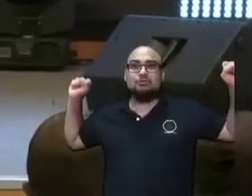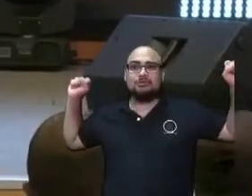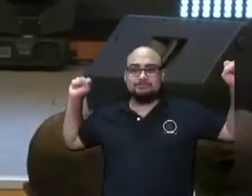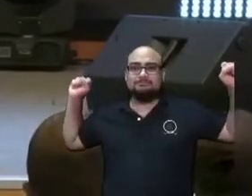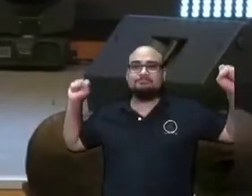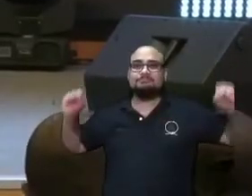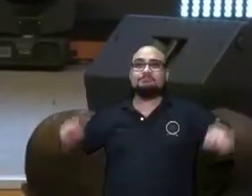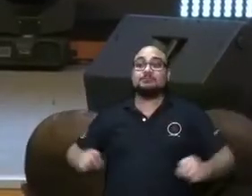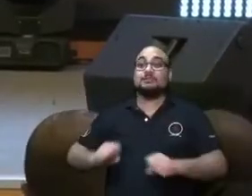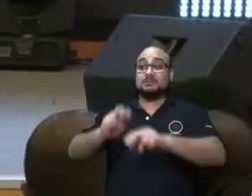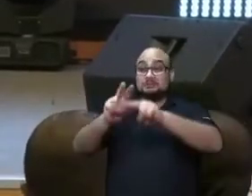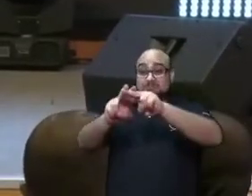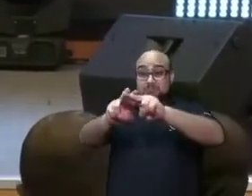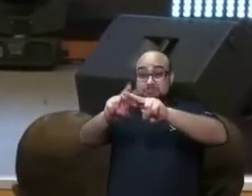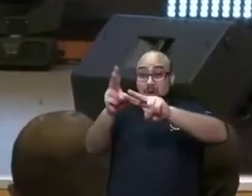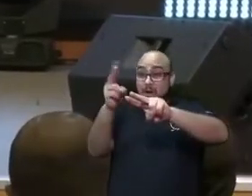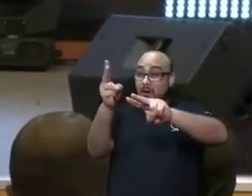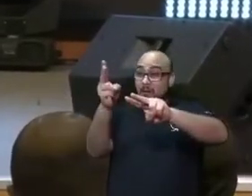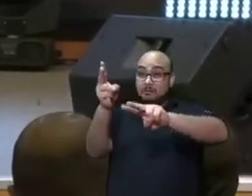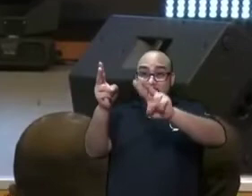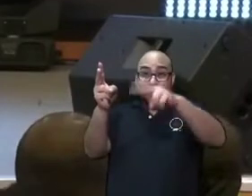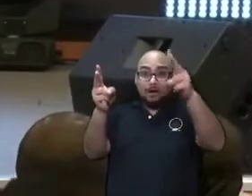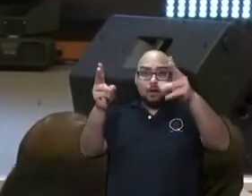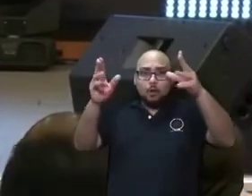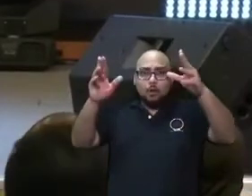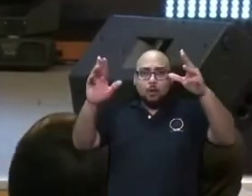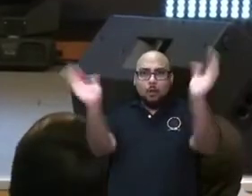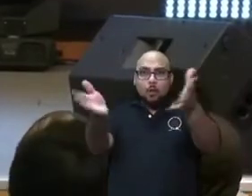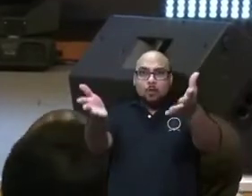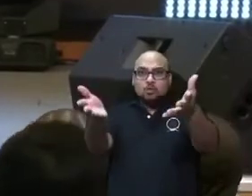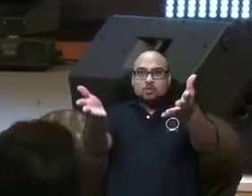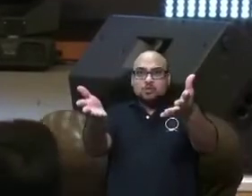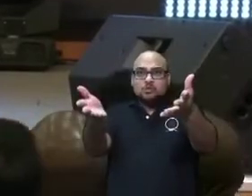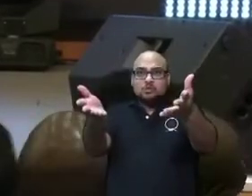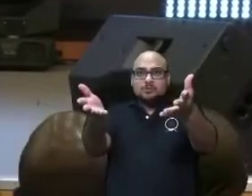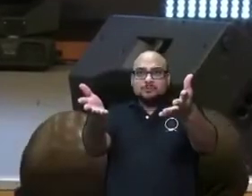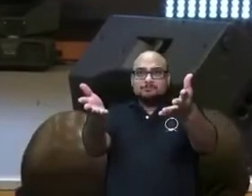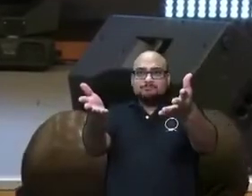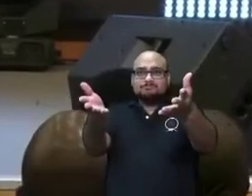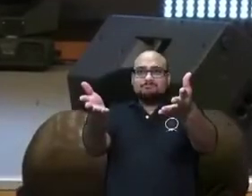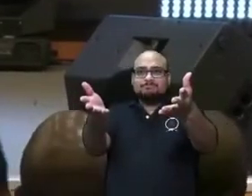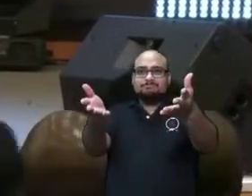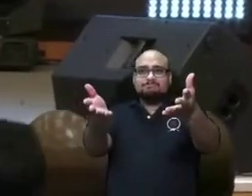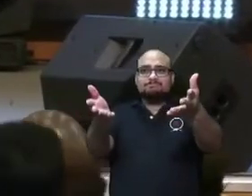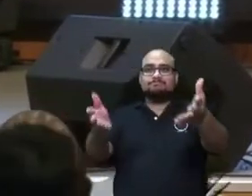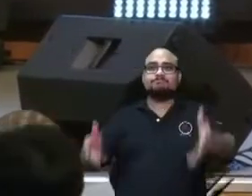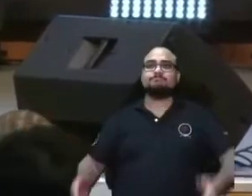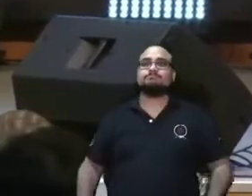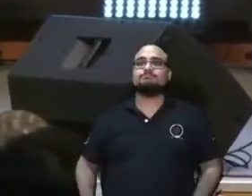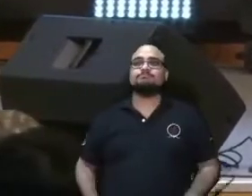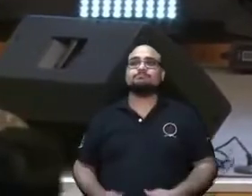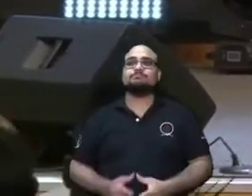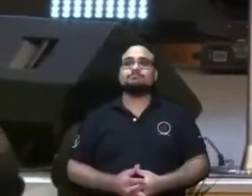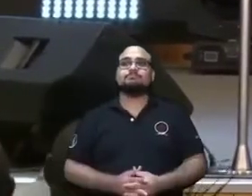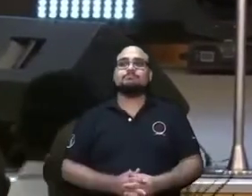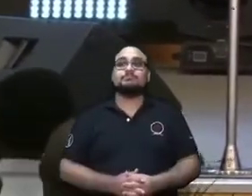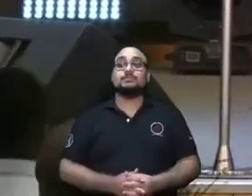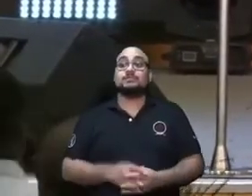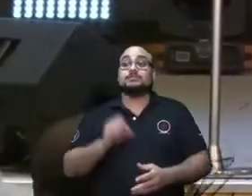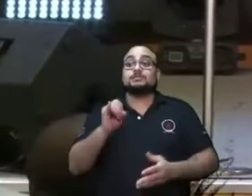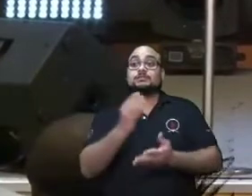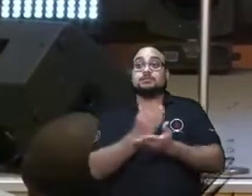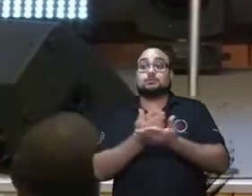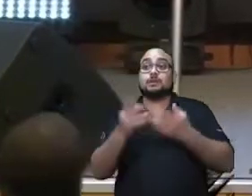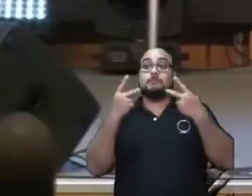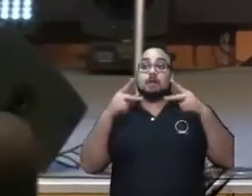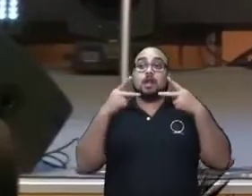Libera os pés dele agora, Deus. Eu estou vendo isso desde que eu comecei a pregar. Eu estou vendo